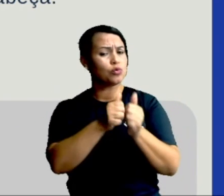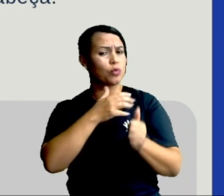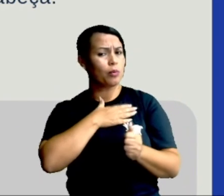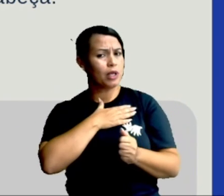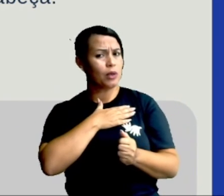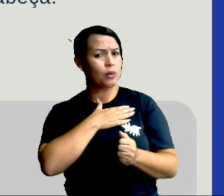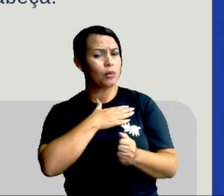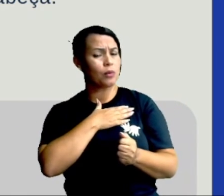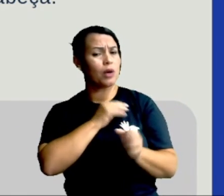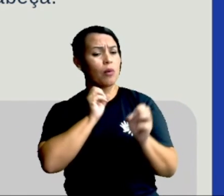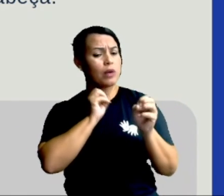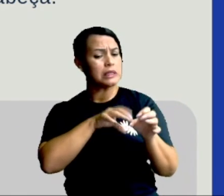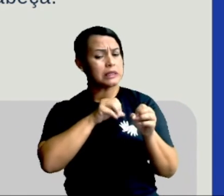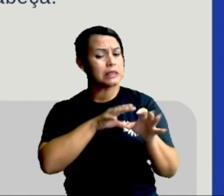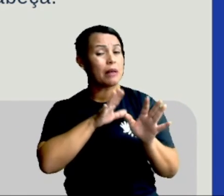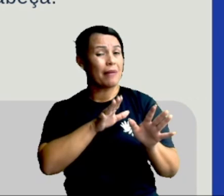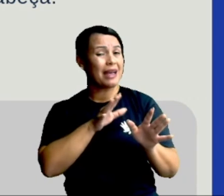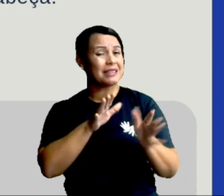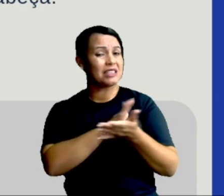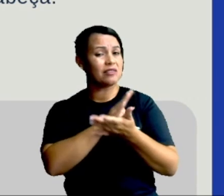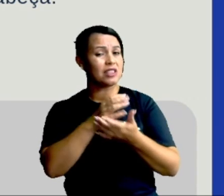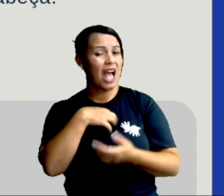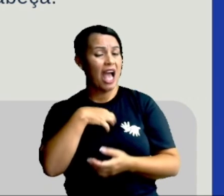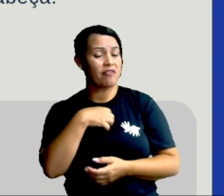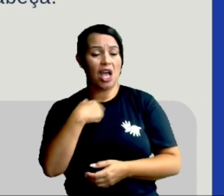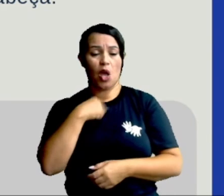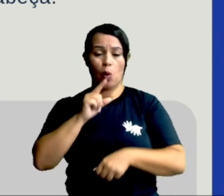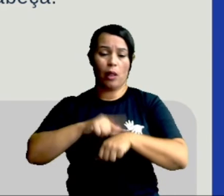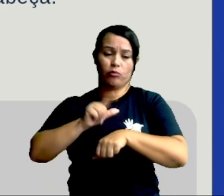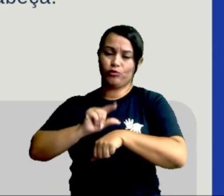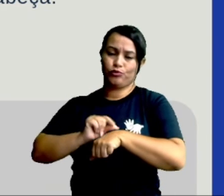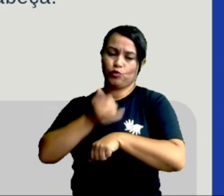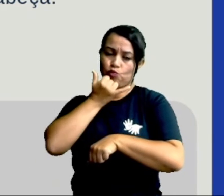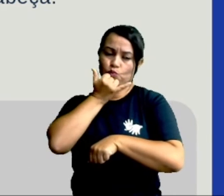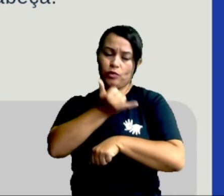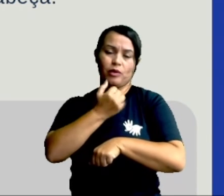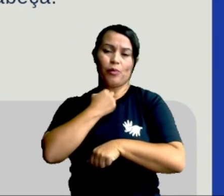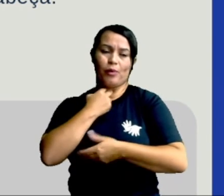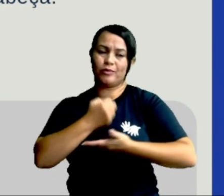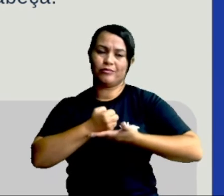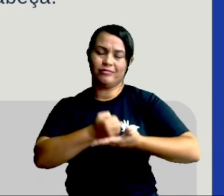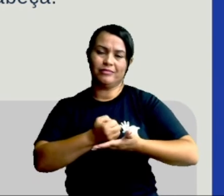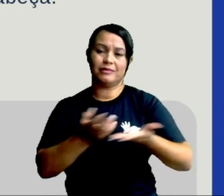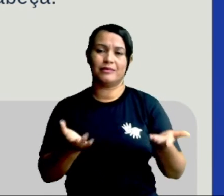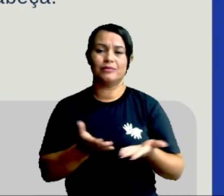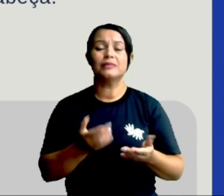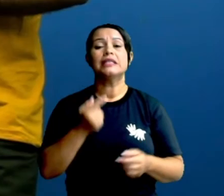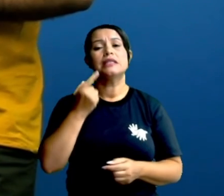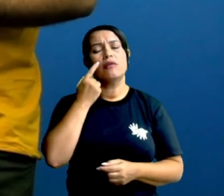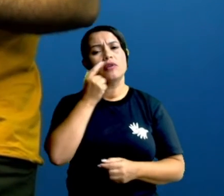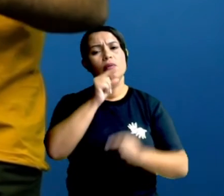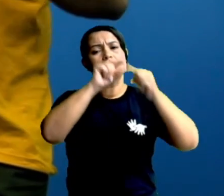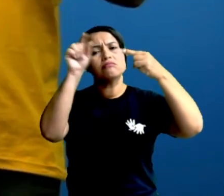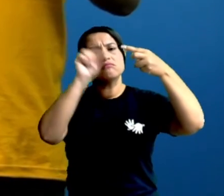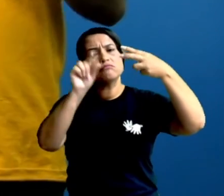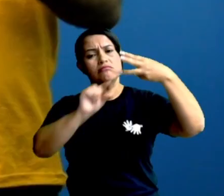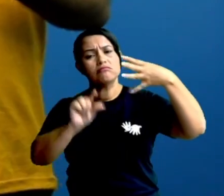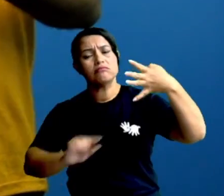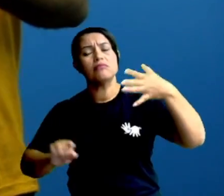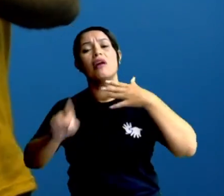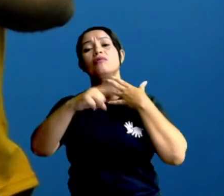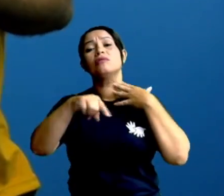raiva. Não tenho tempo, portanto não posso ajudar você agora. Então eu coloquei essas várias frases aqui para vocês,